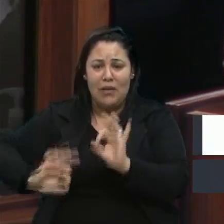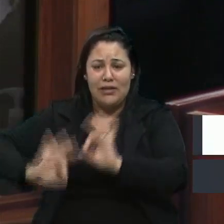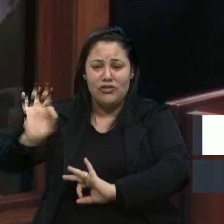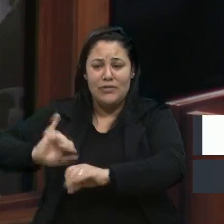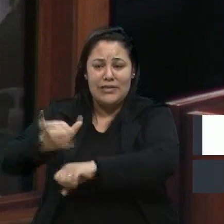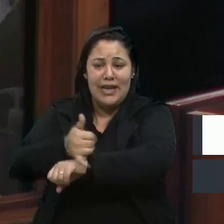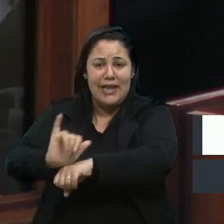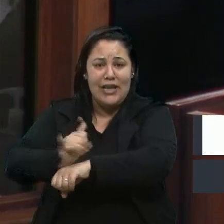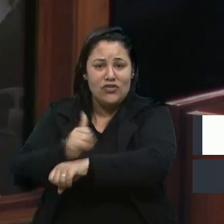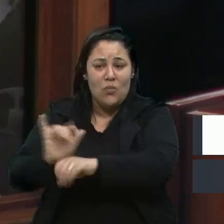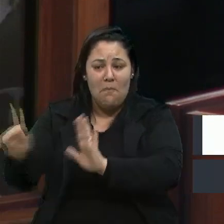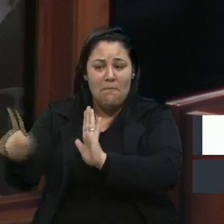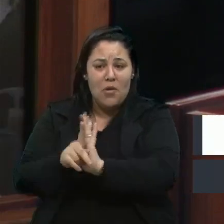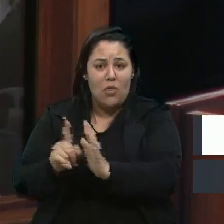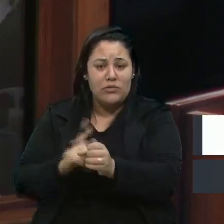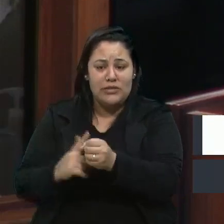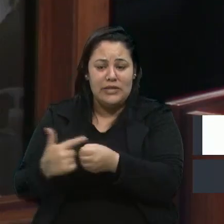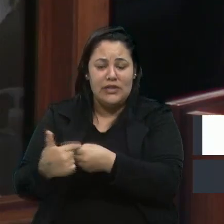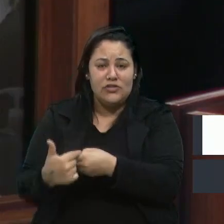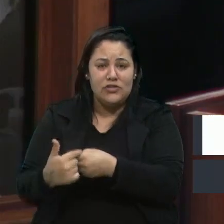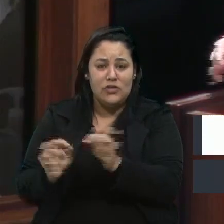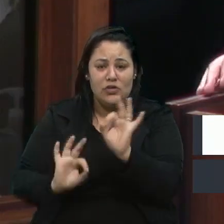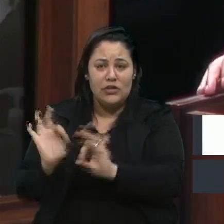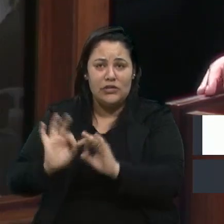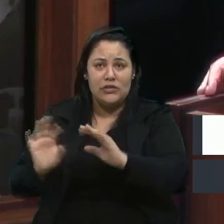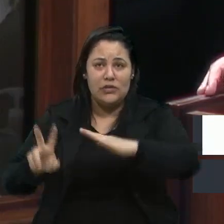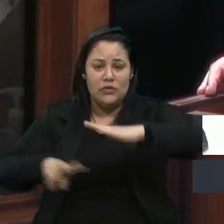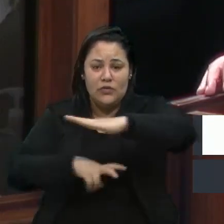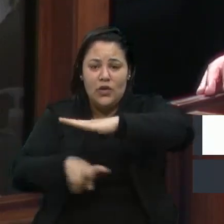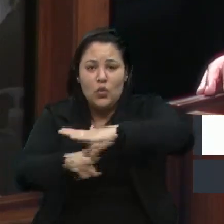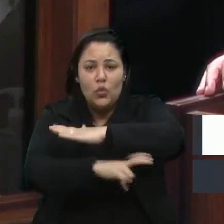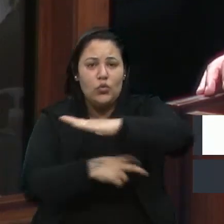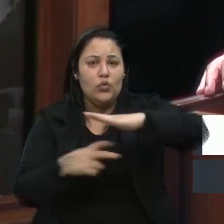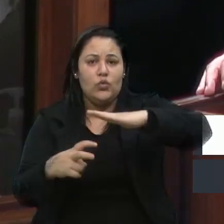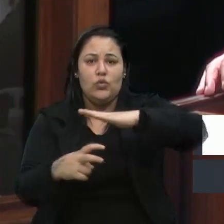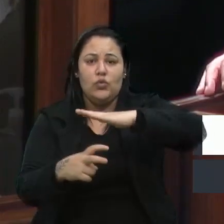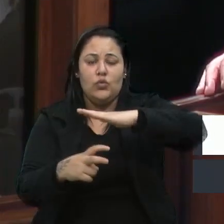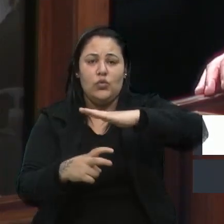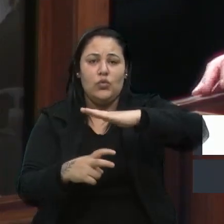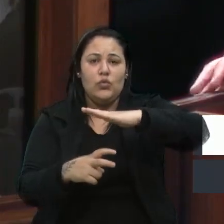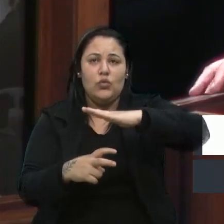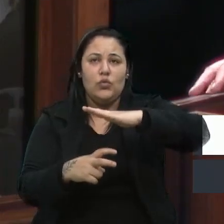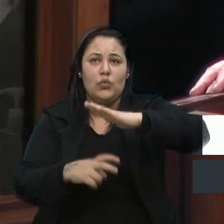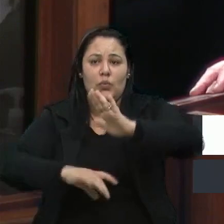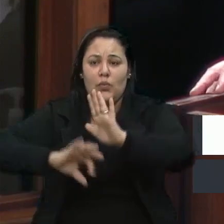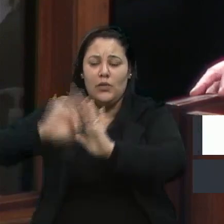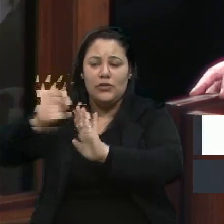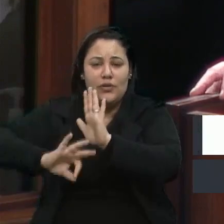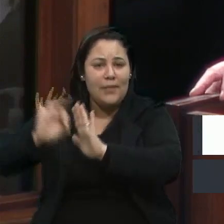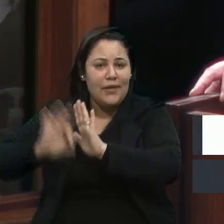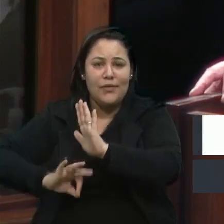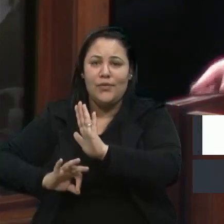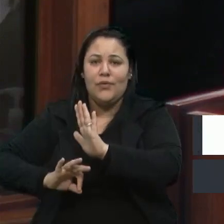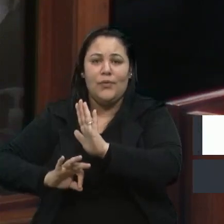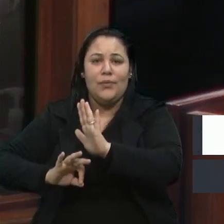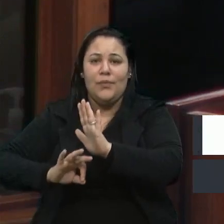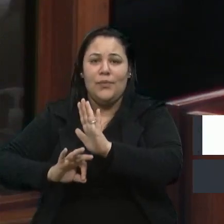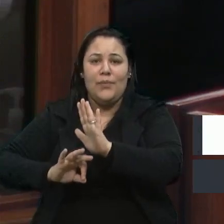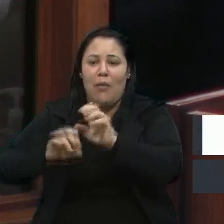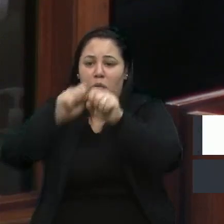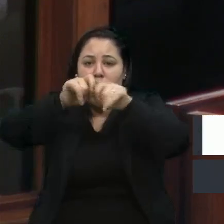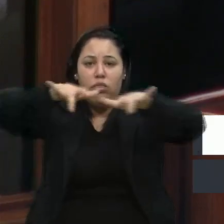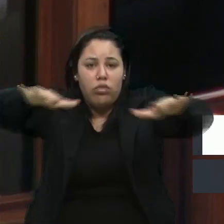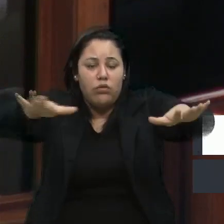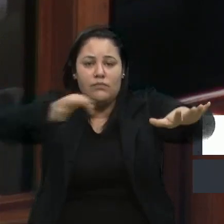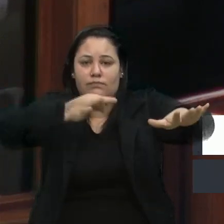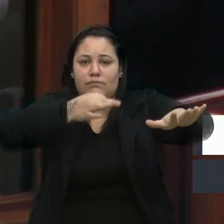daí prepare o viaduto, o planejamento de projetos, planejamento de expansão de cidade, planejamento de